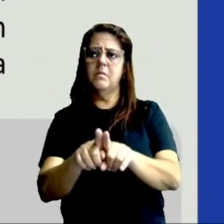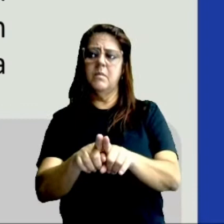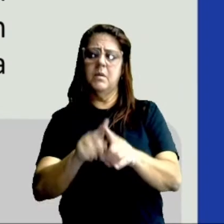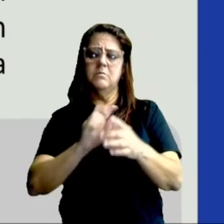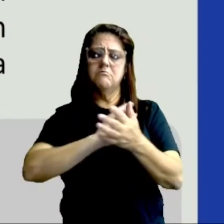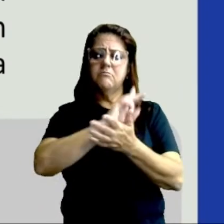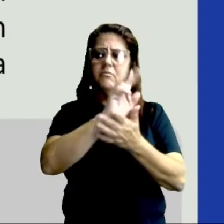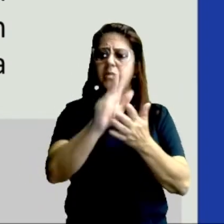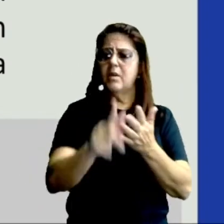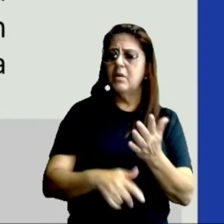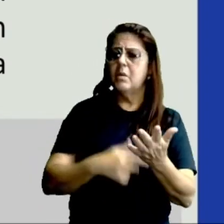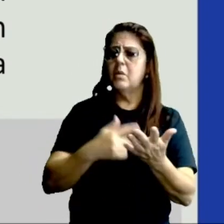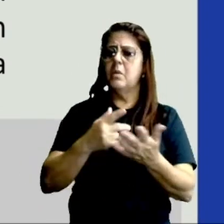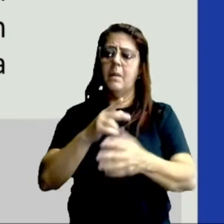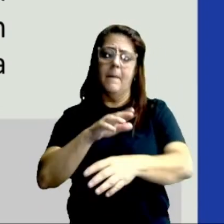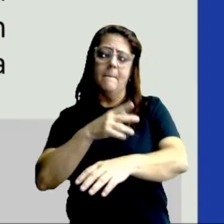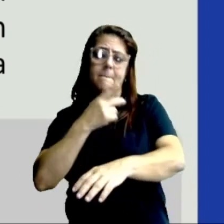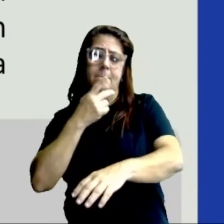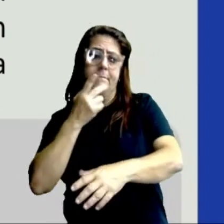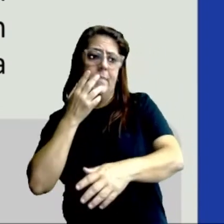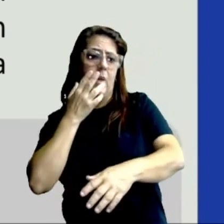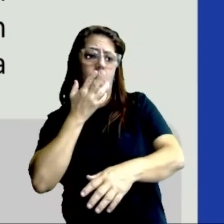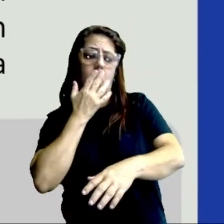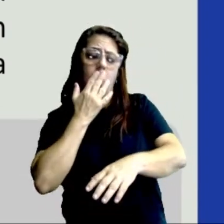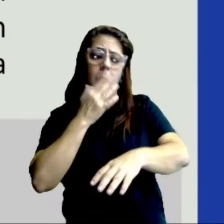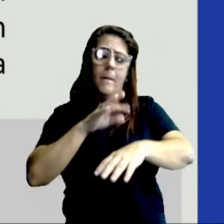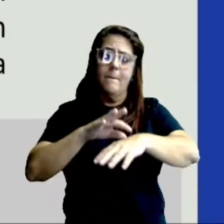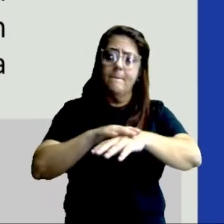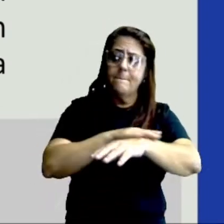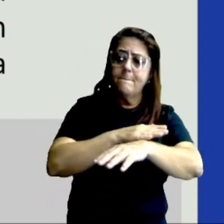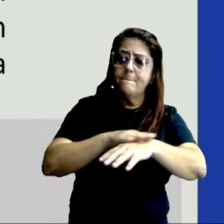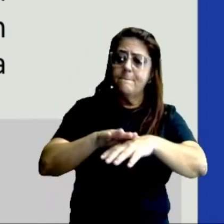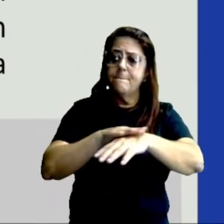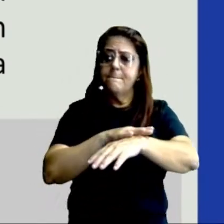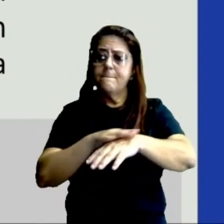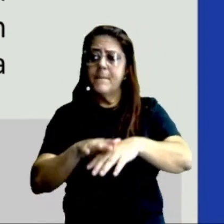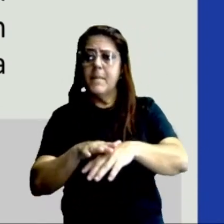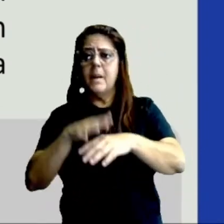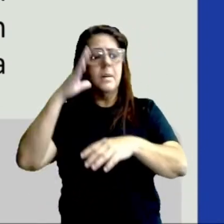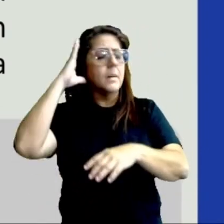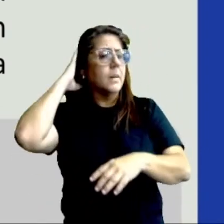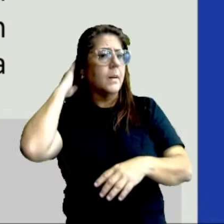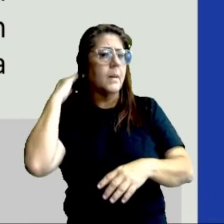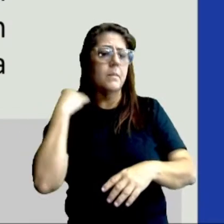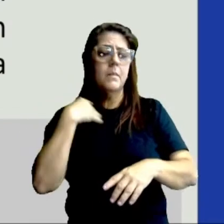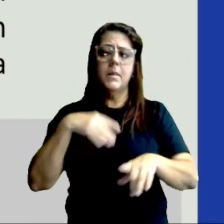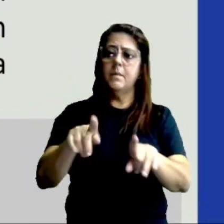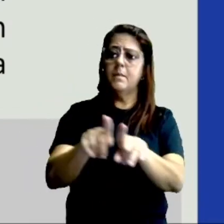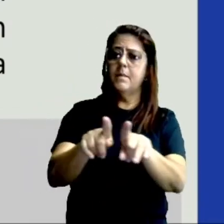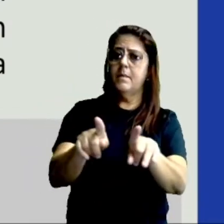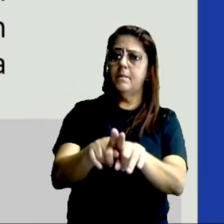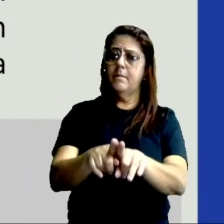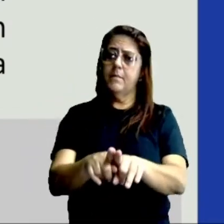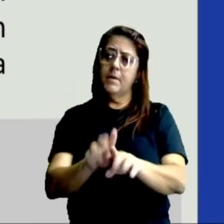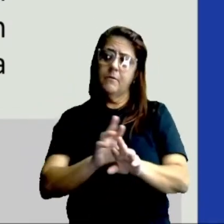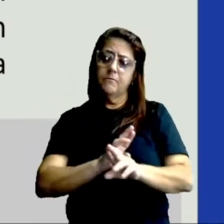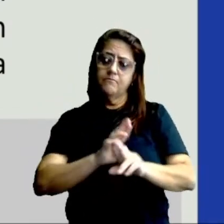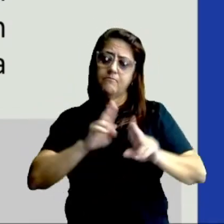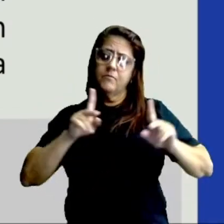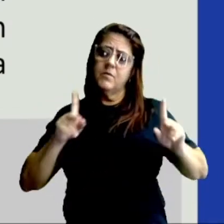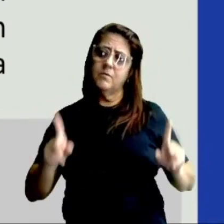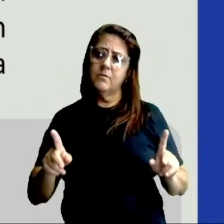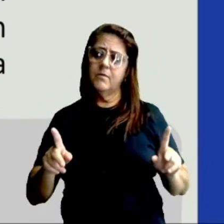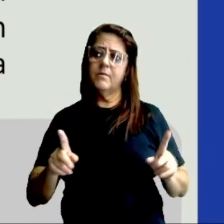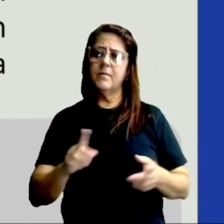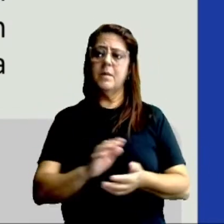com variações de tons de tons de pele e de cabelo então historicamente povos que foram explorados e que mesmo